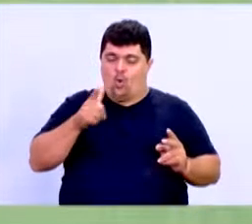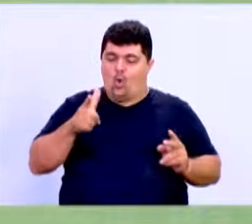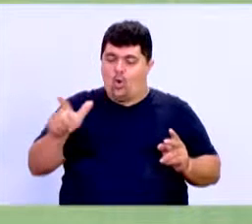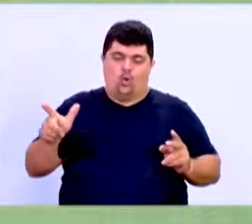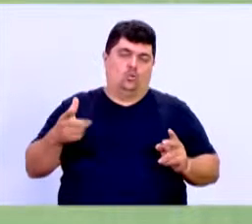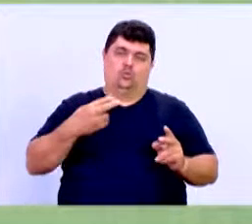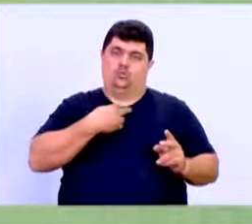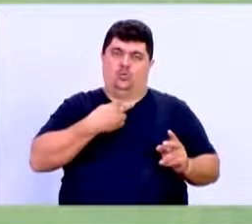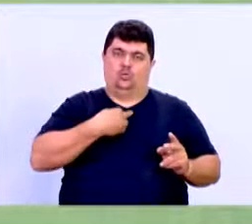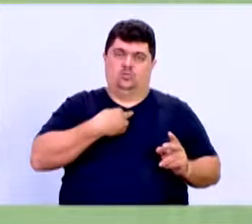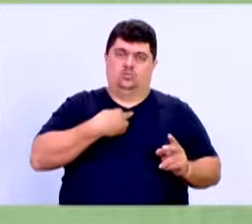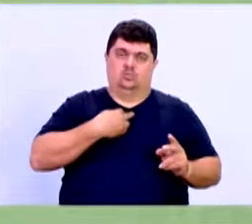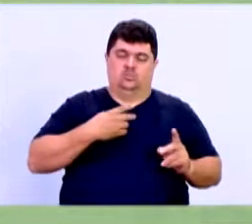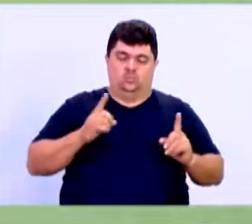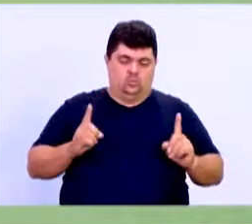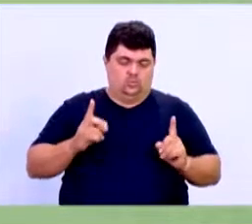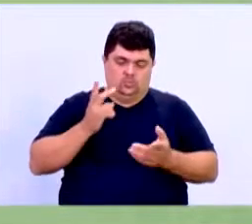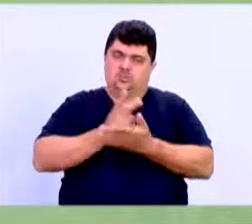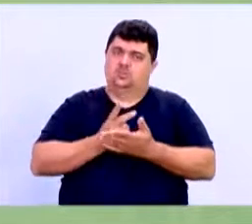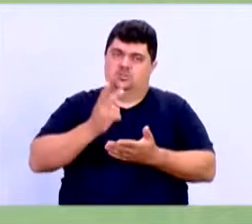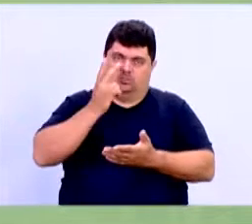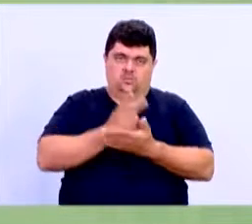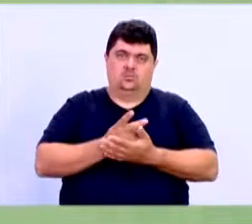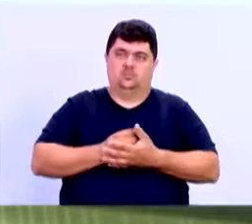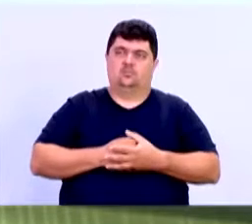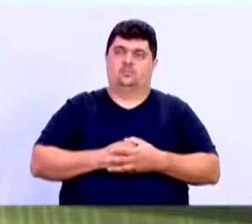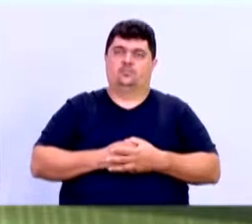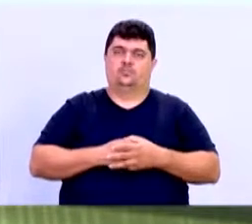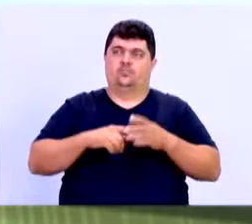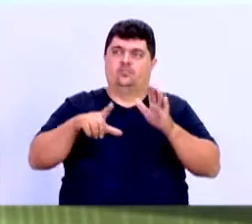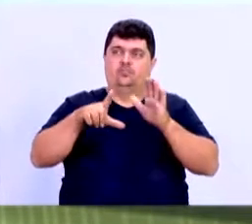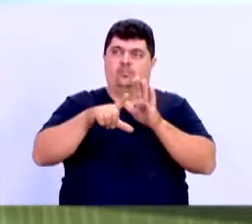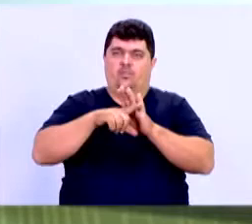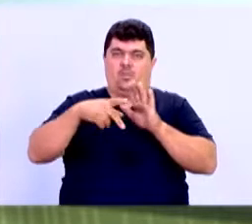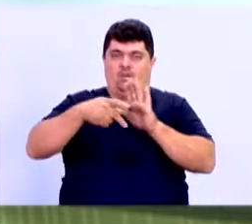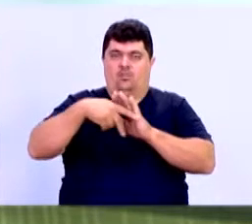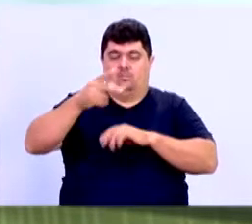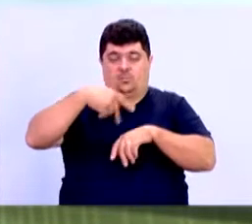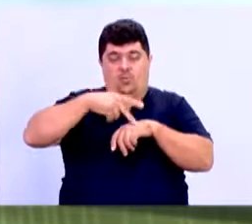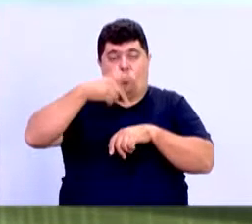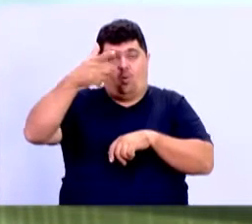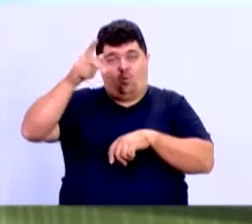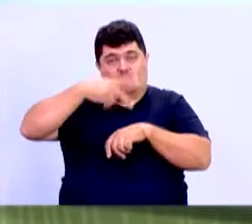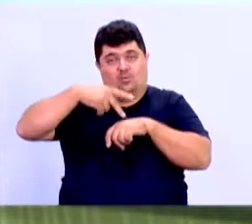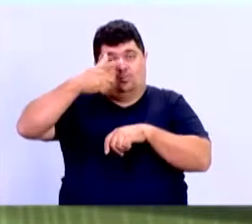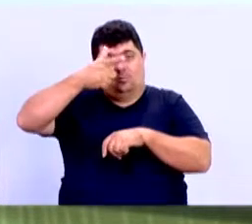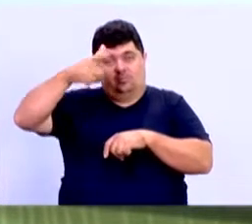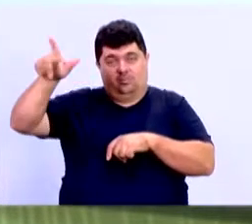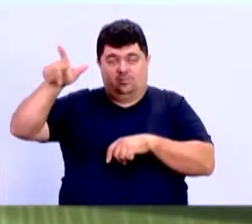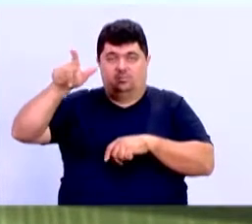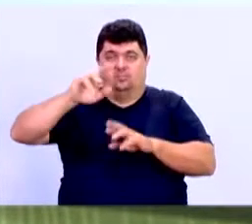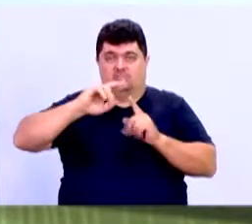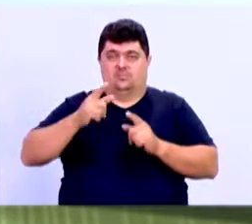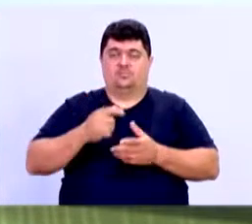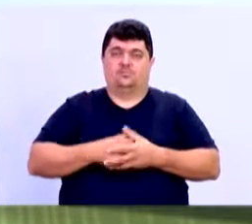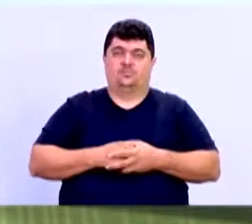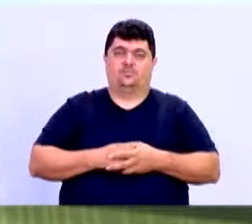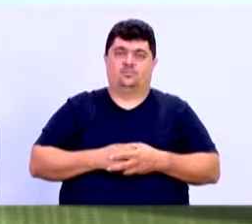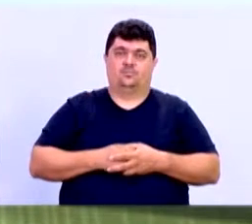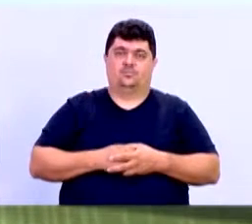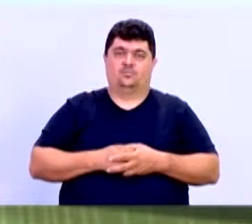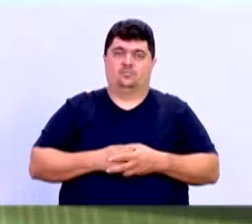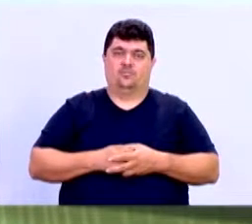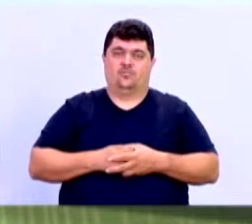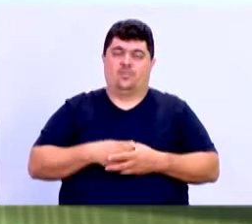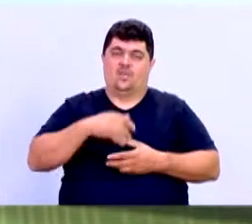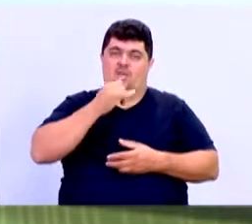homem. Então, entidade 1 para 1. Isso de acordo com as leis do nosso país. Em outros países já é um pouquinho diferente. Então, esse é um exemplo